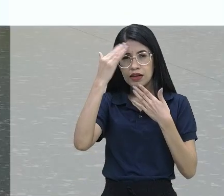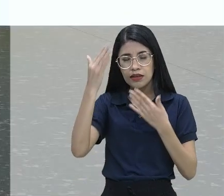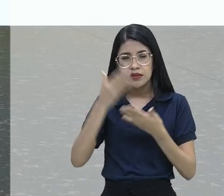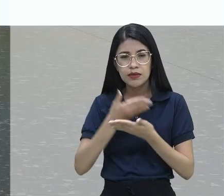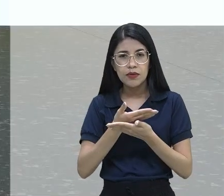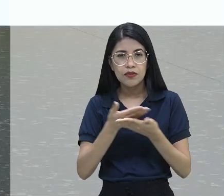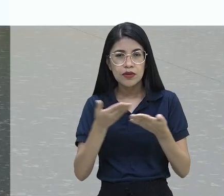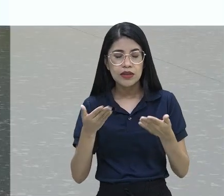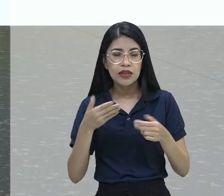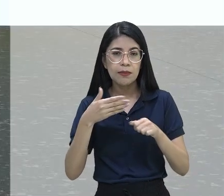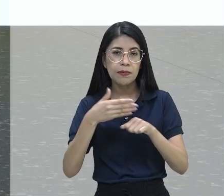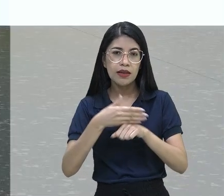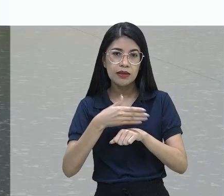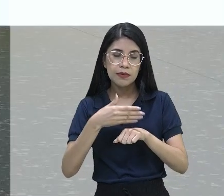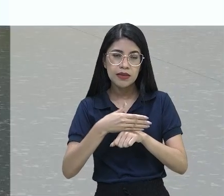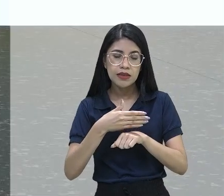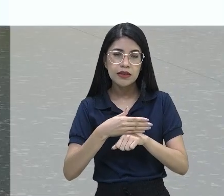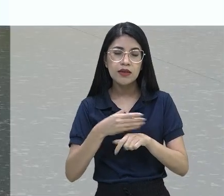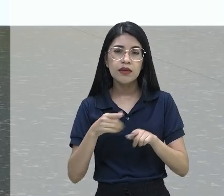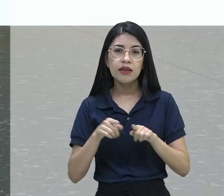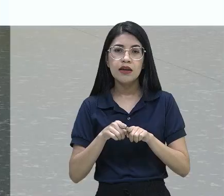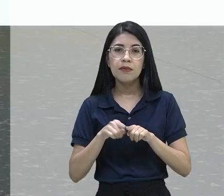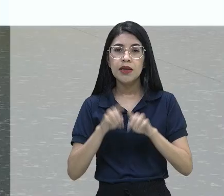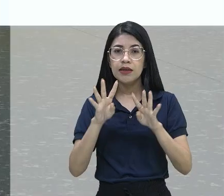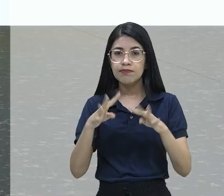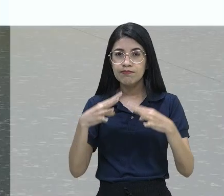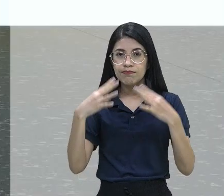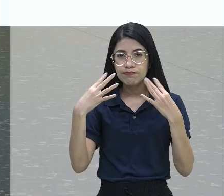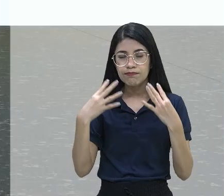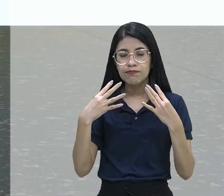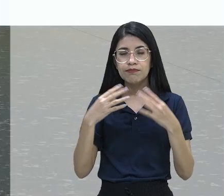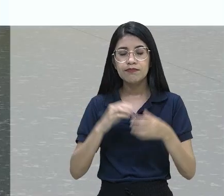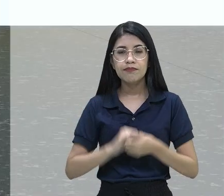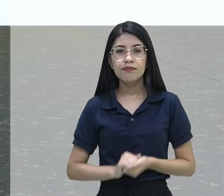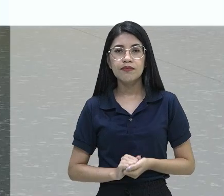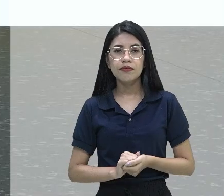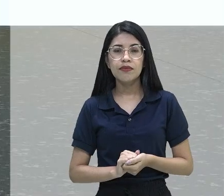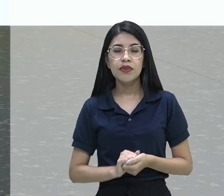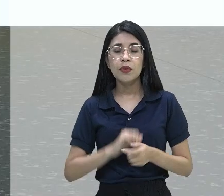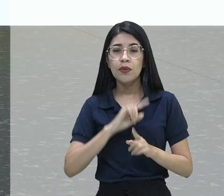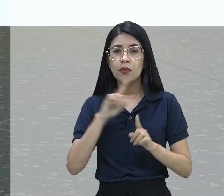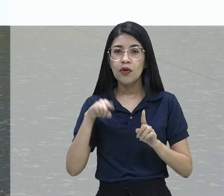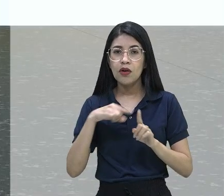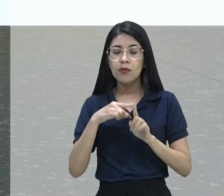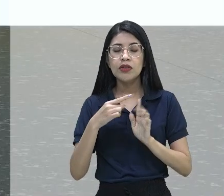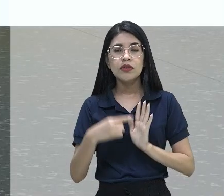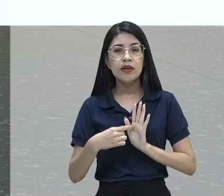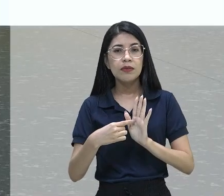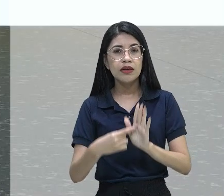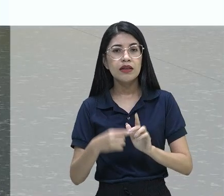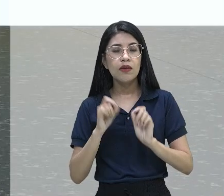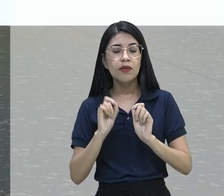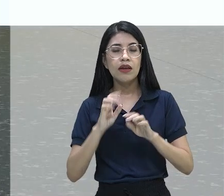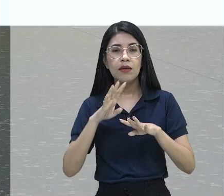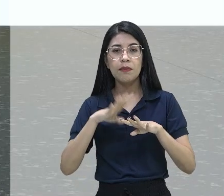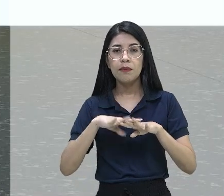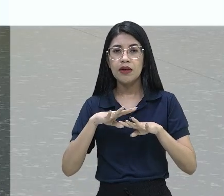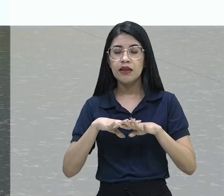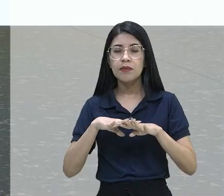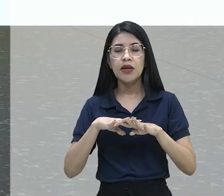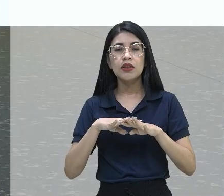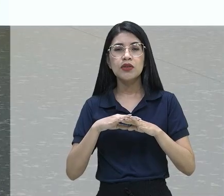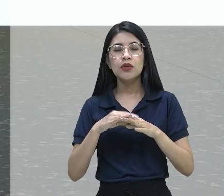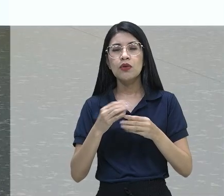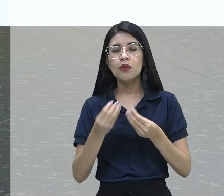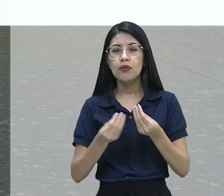muito aí a participação e a atenção de todos vocês até aqui, tá? O nosso objetivo foi trazer a matemática de uma forma